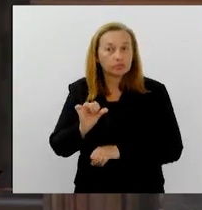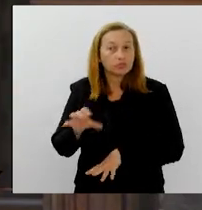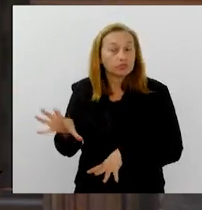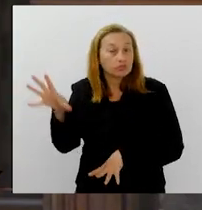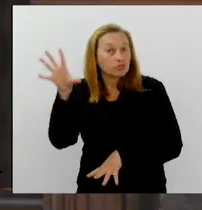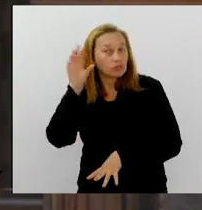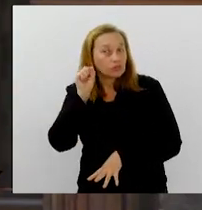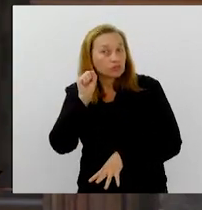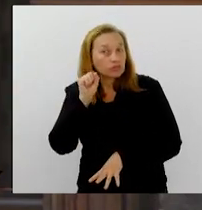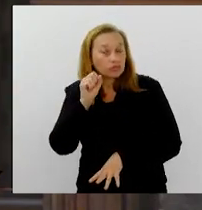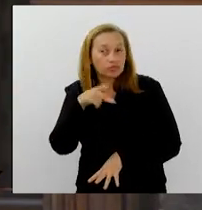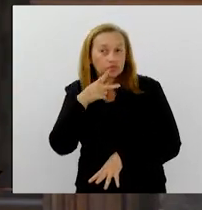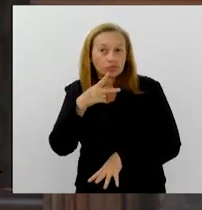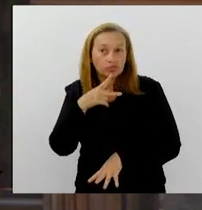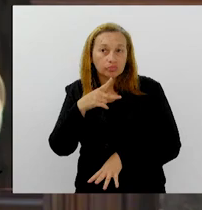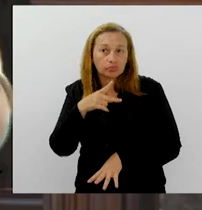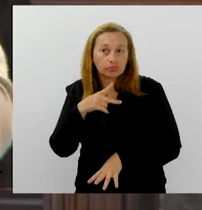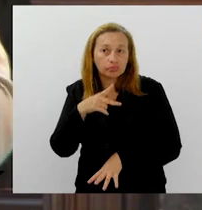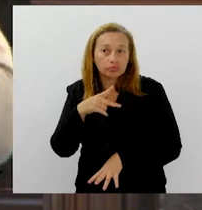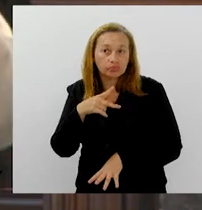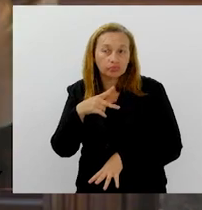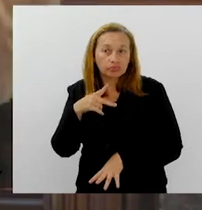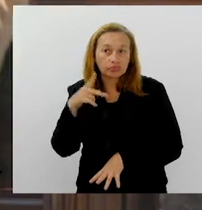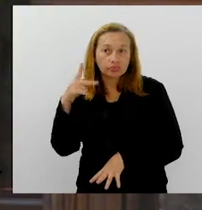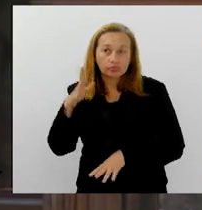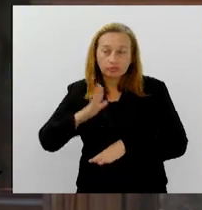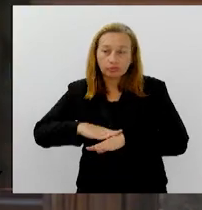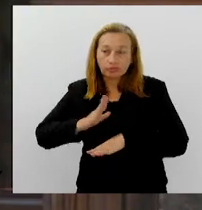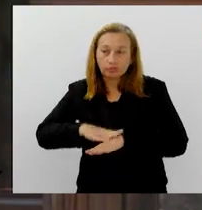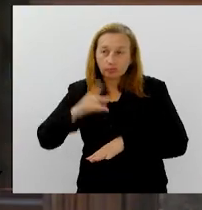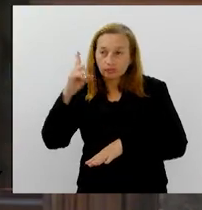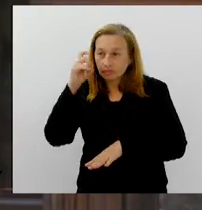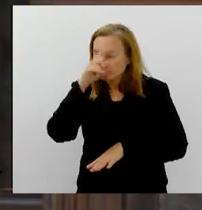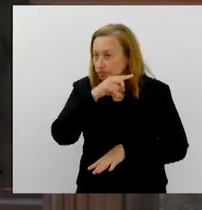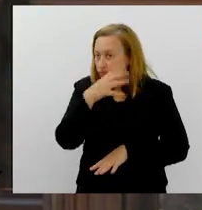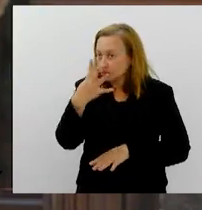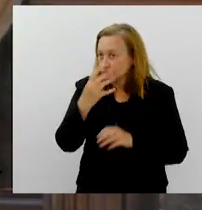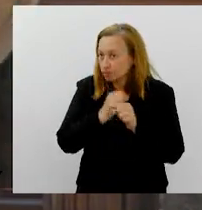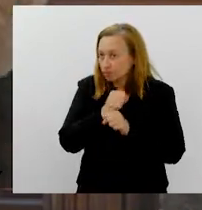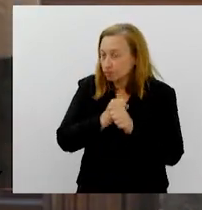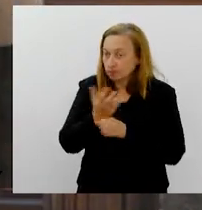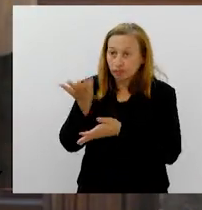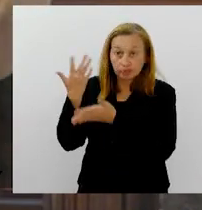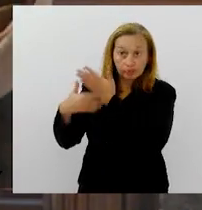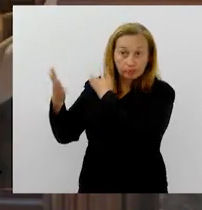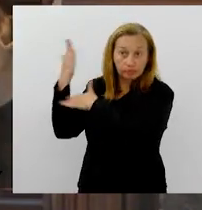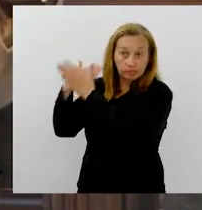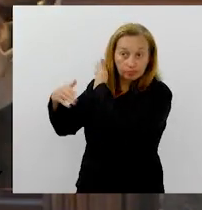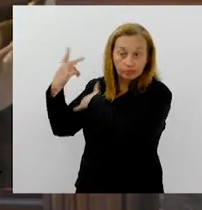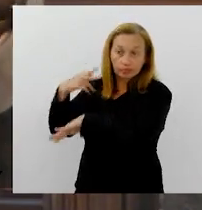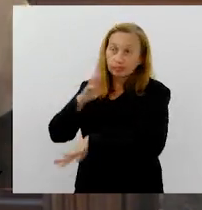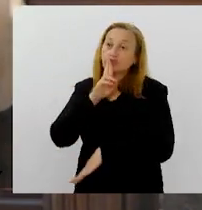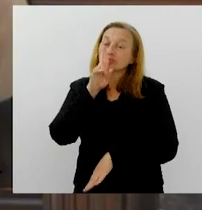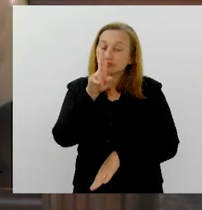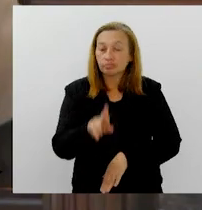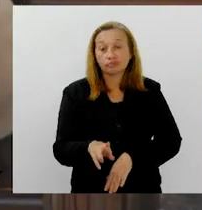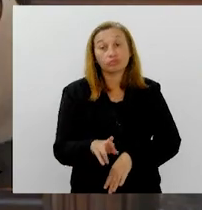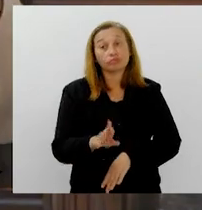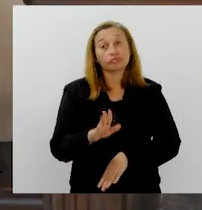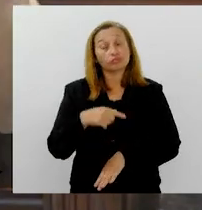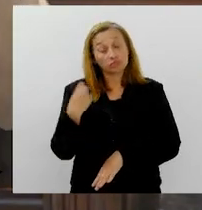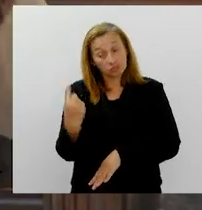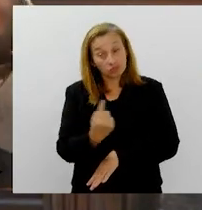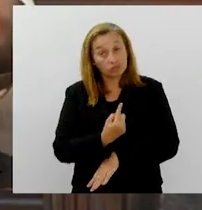falar, passamos por tempos obscuros nos 4 anos passados, eu costumo responder, gente,